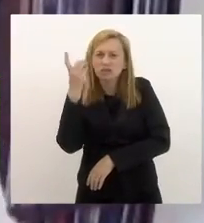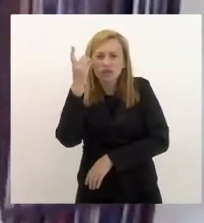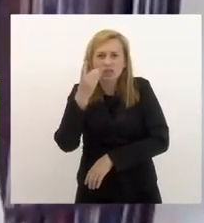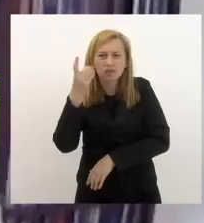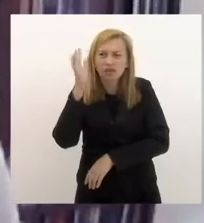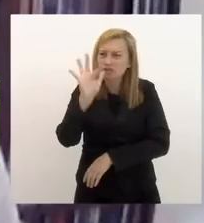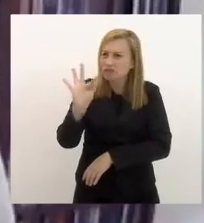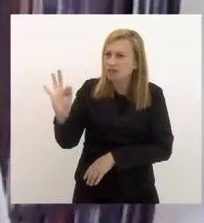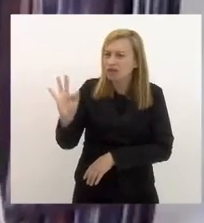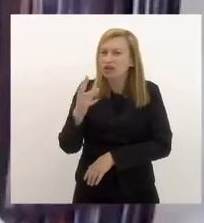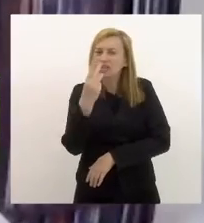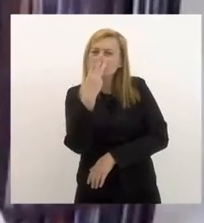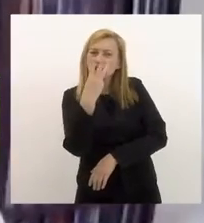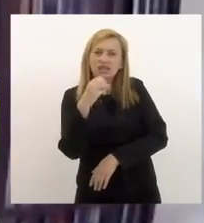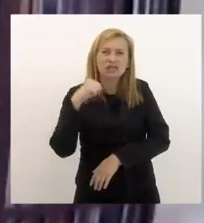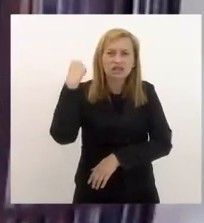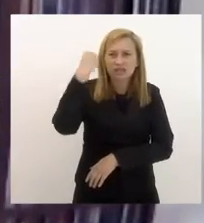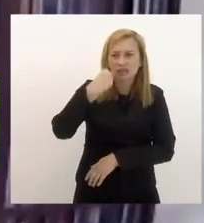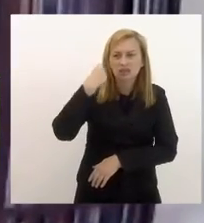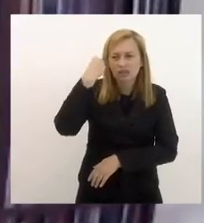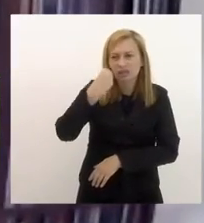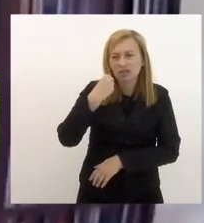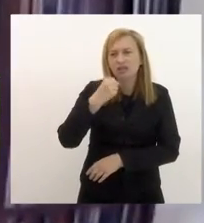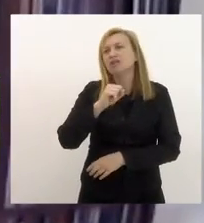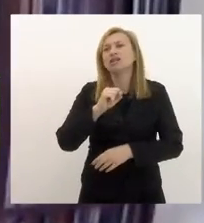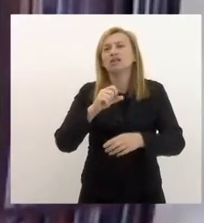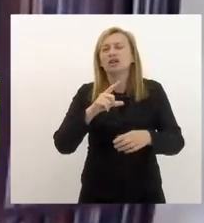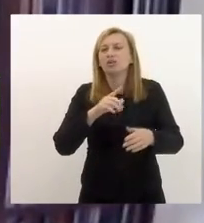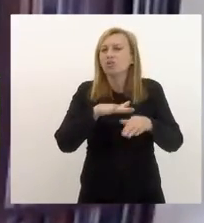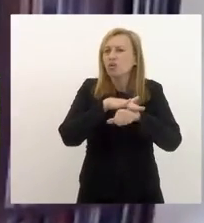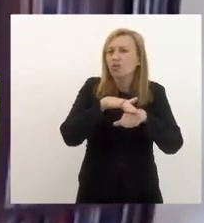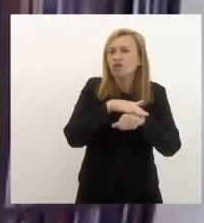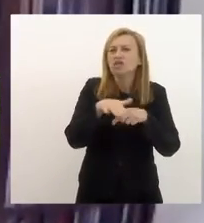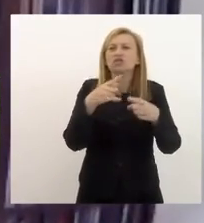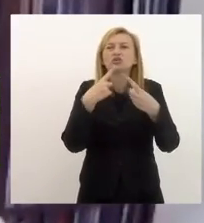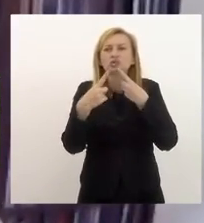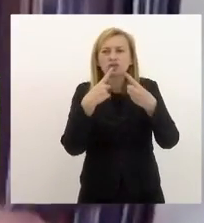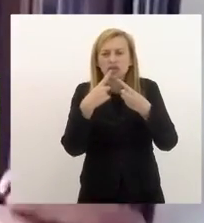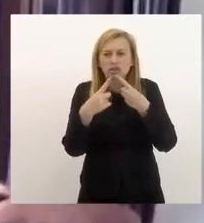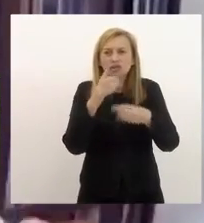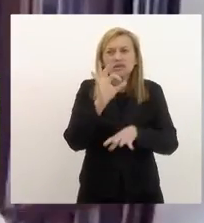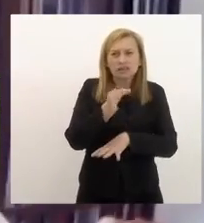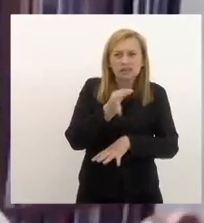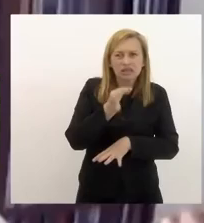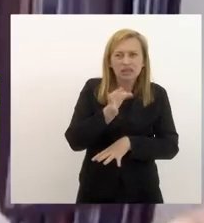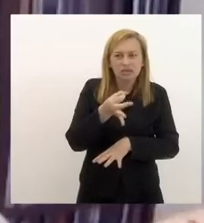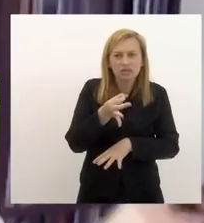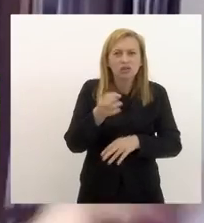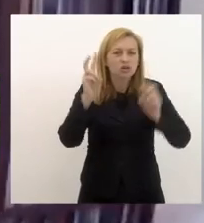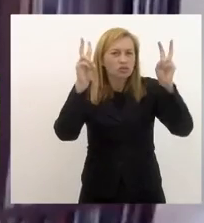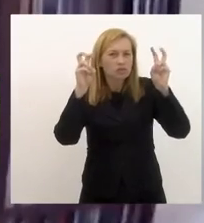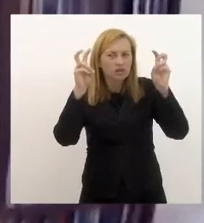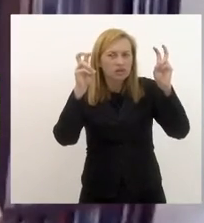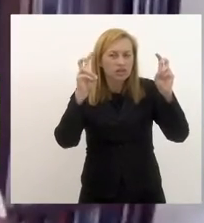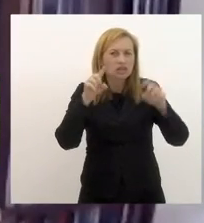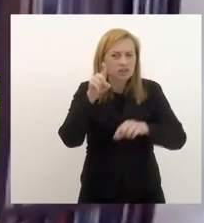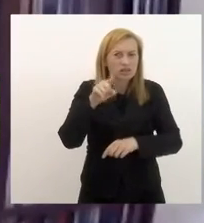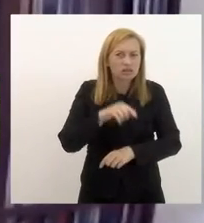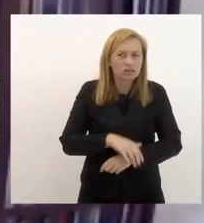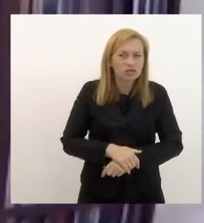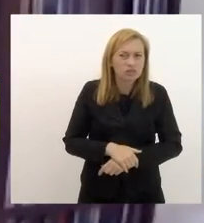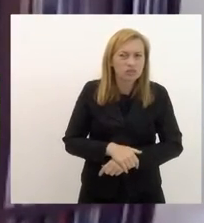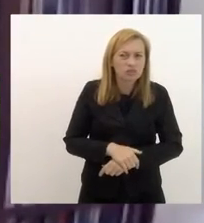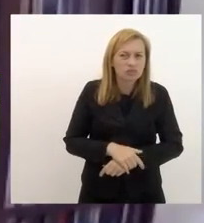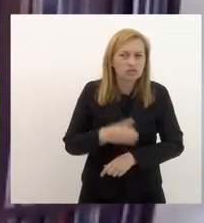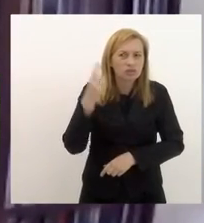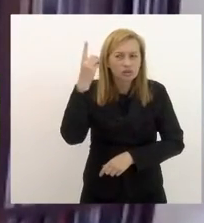federais Têm três senadores tem havido alguma alguma discussão exatamente como esse Senador com